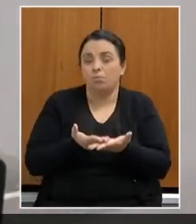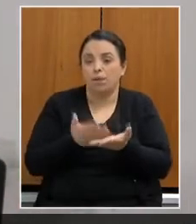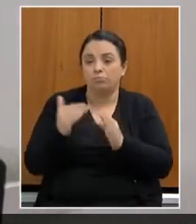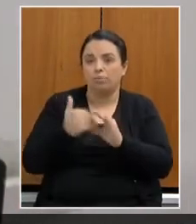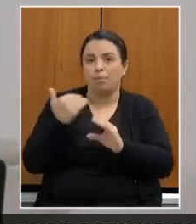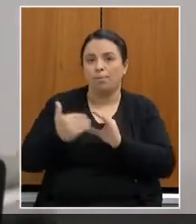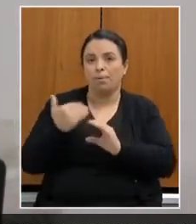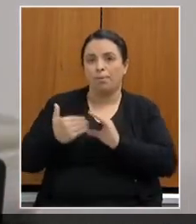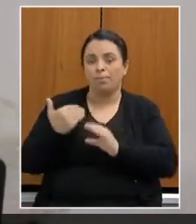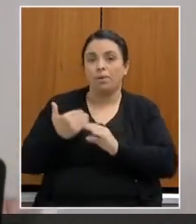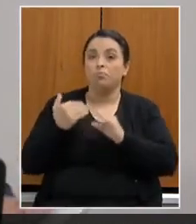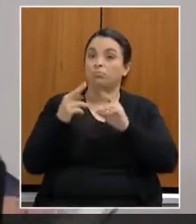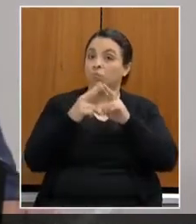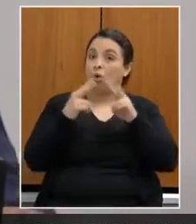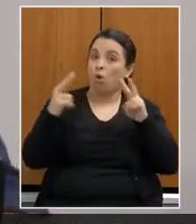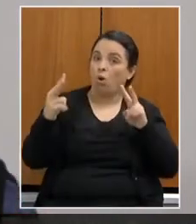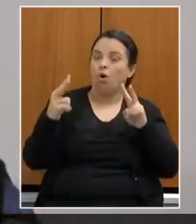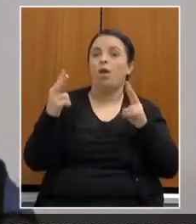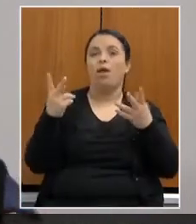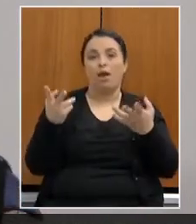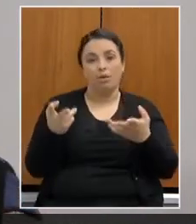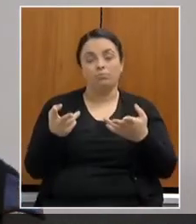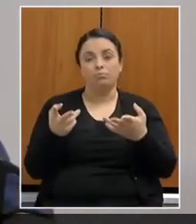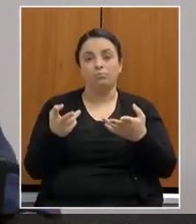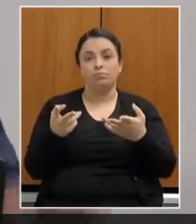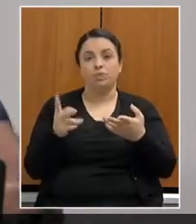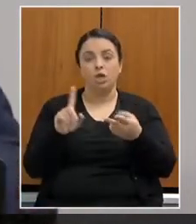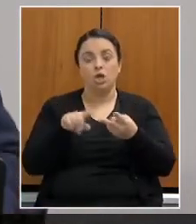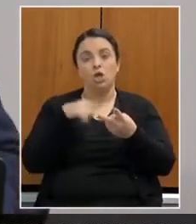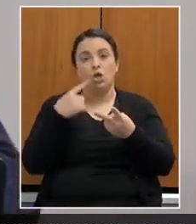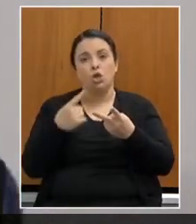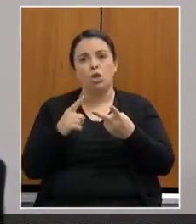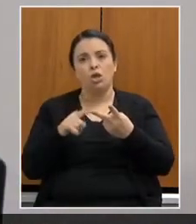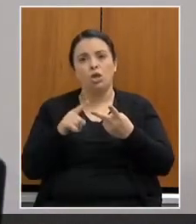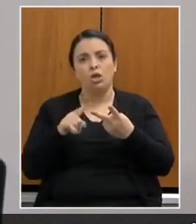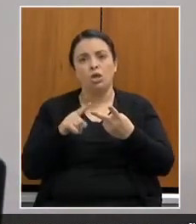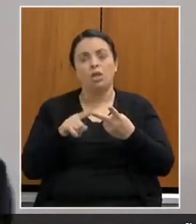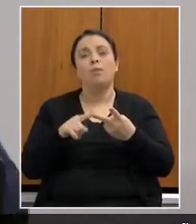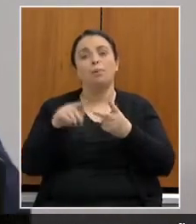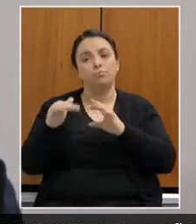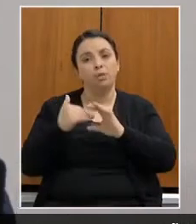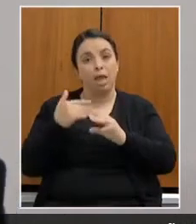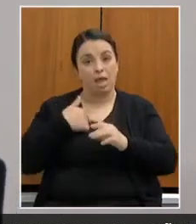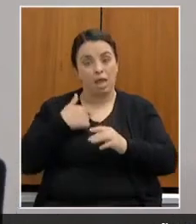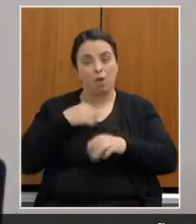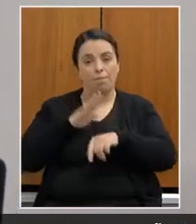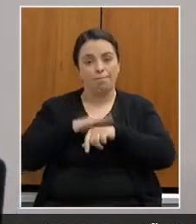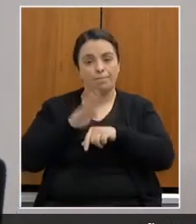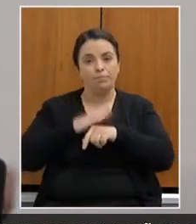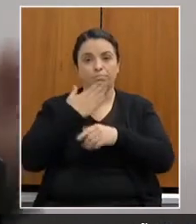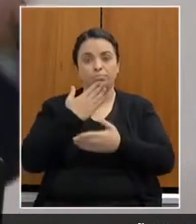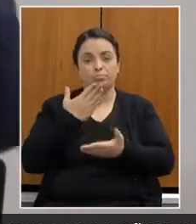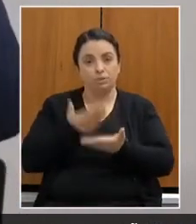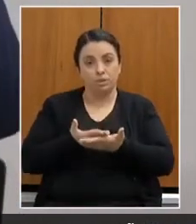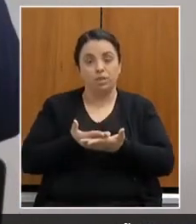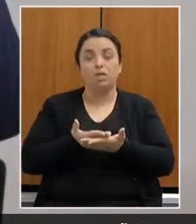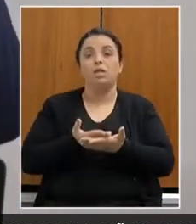via online e tem dois requerimentos de minha autoria que nós passaremos a presidência